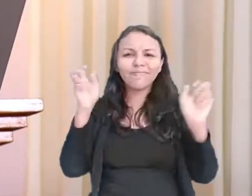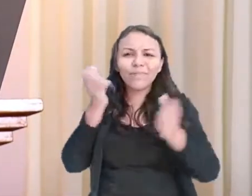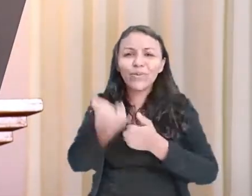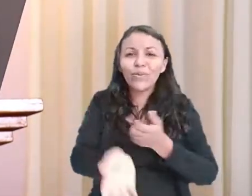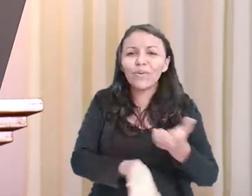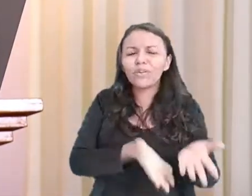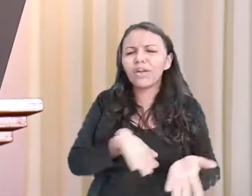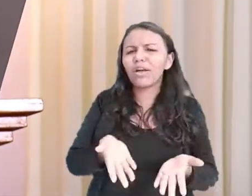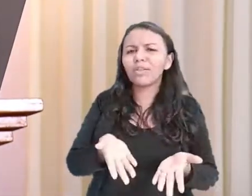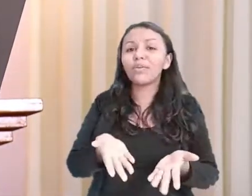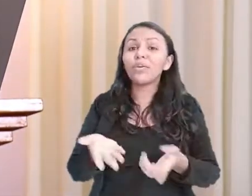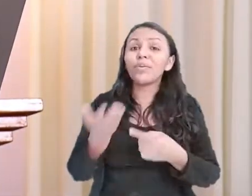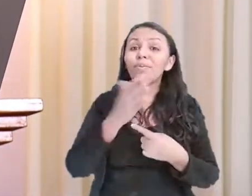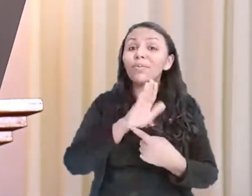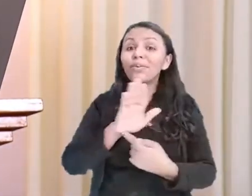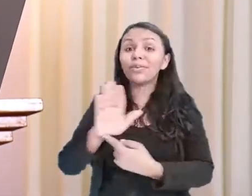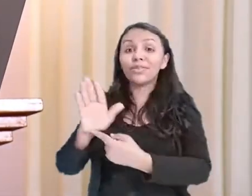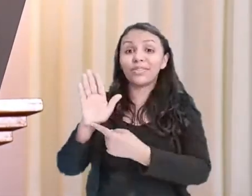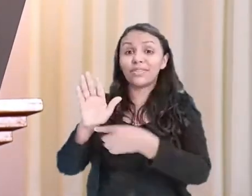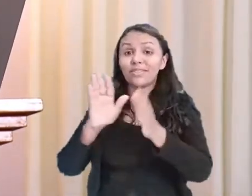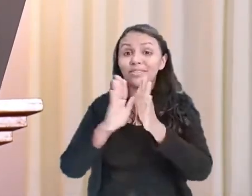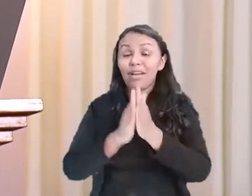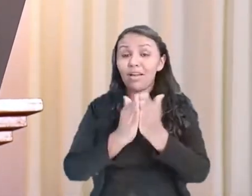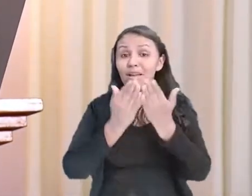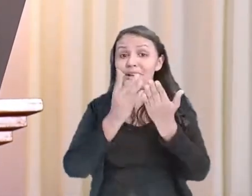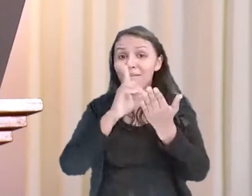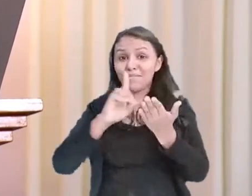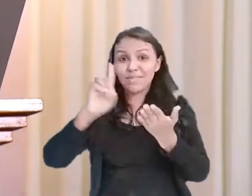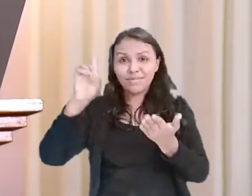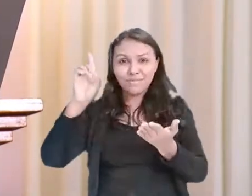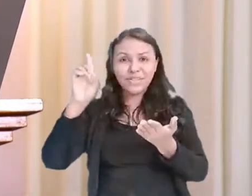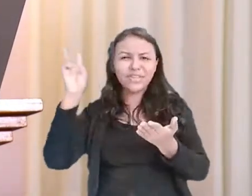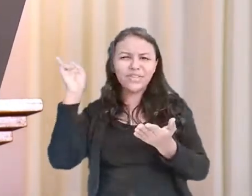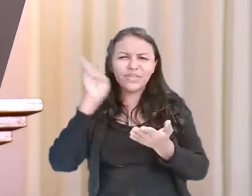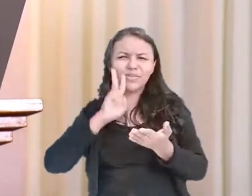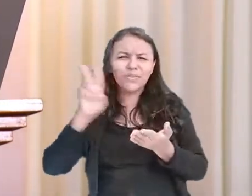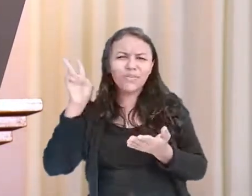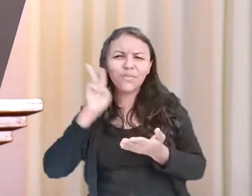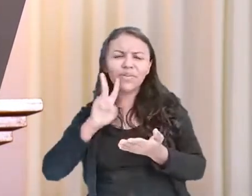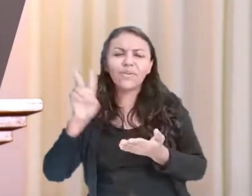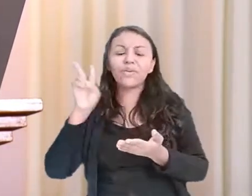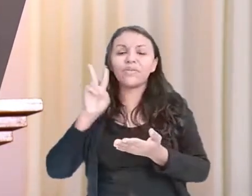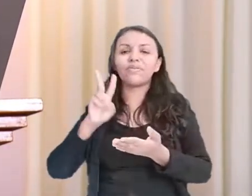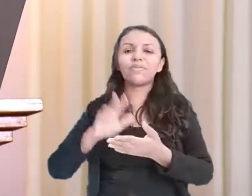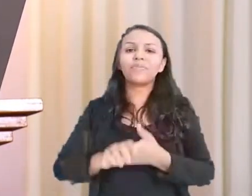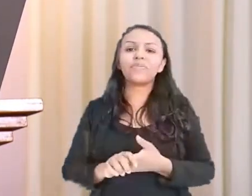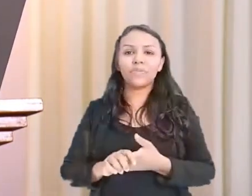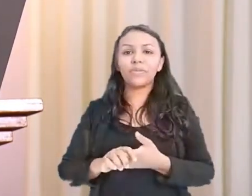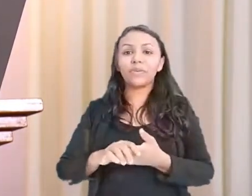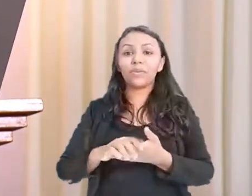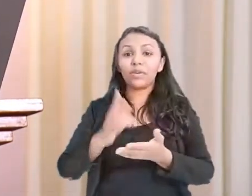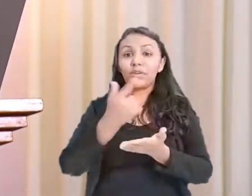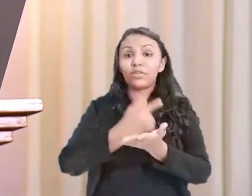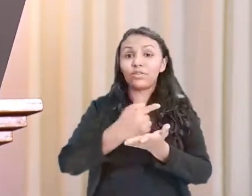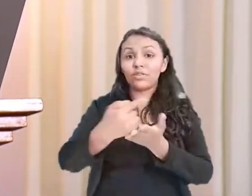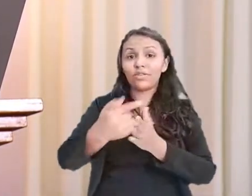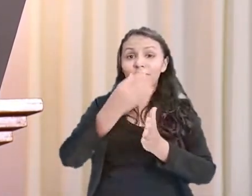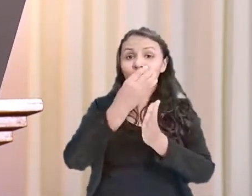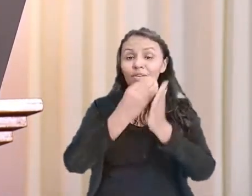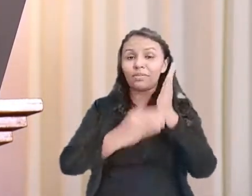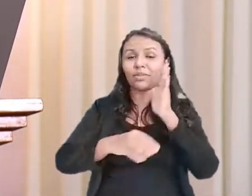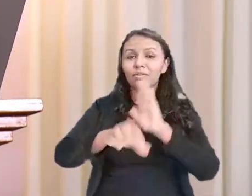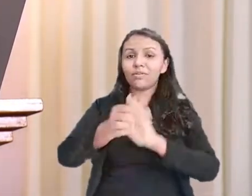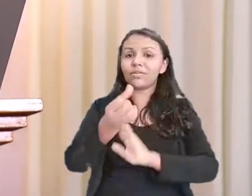da narrativa bíblica e histórica, registrada a partir de Gênesis capítulo 6, onde conta